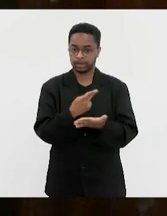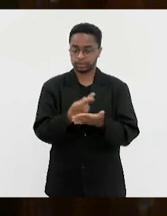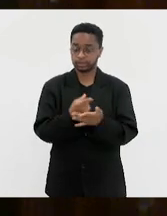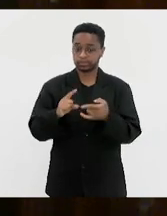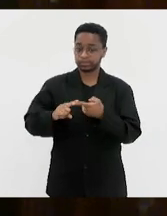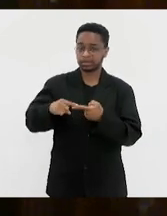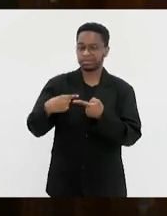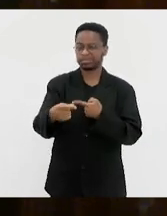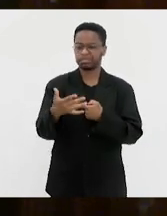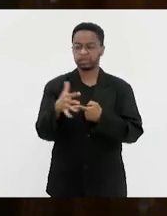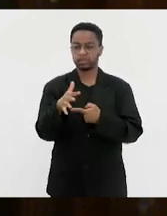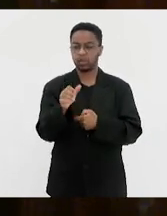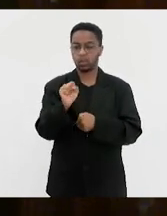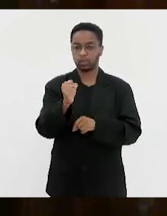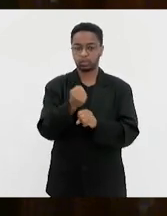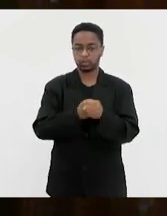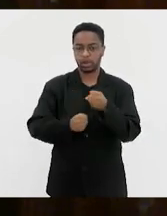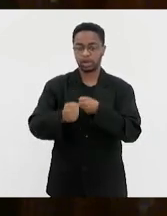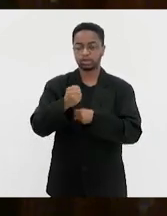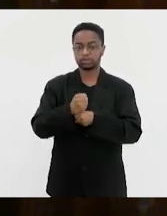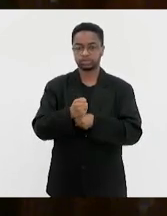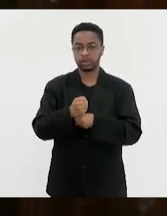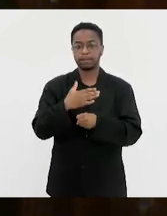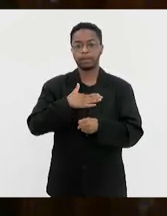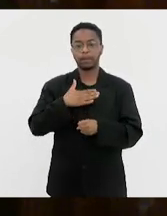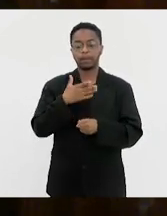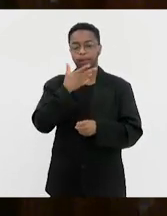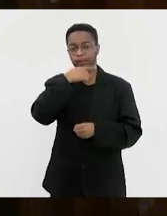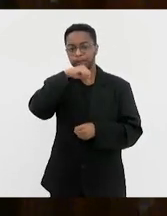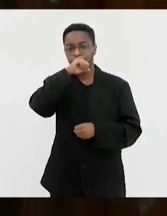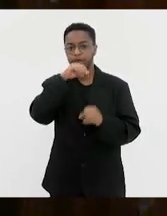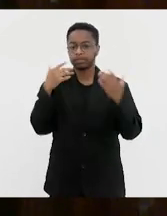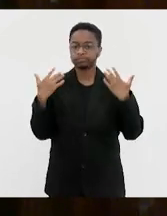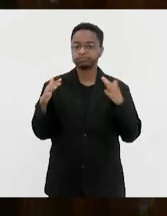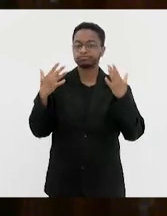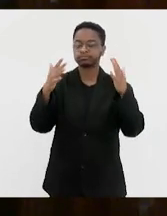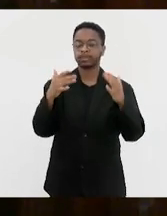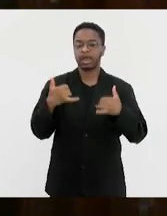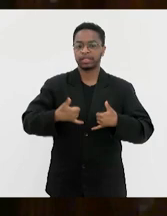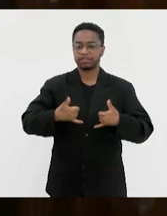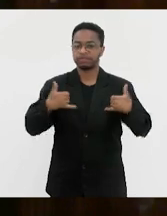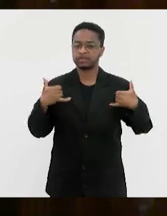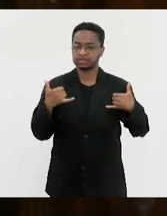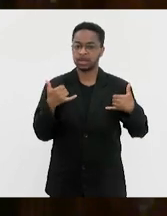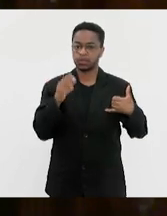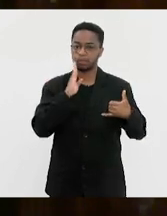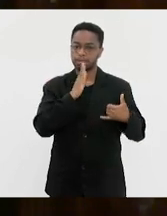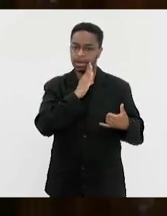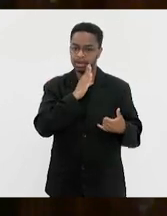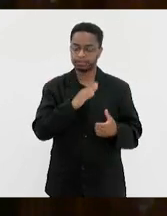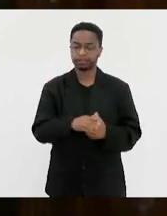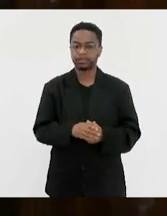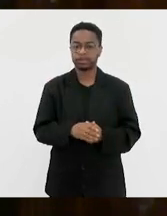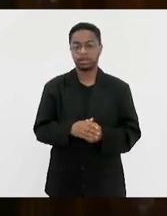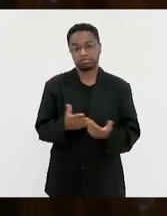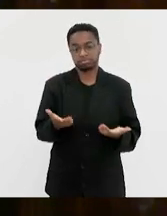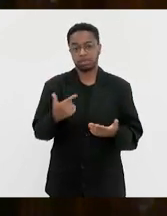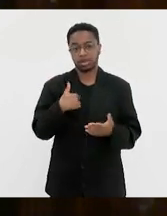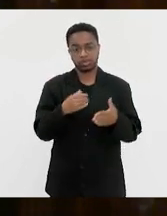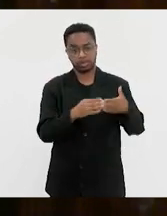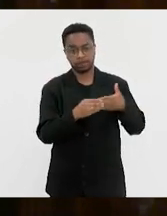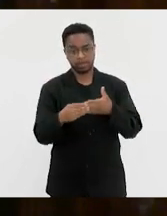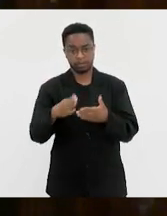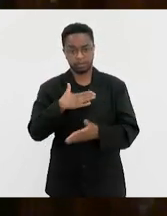uns 8 anos atrás, meu pai fez aniversário e foi comemorar no bar do Bolinha, uns 8 anos atrás. E eu fiz questão de levar meu filho